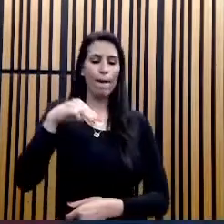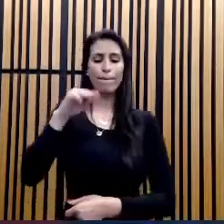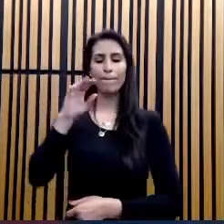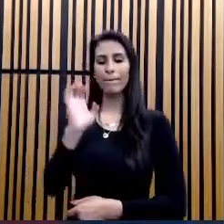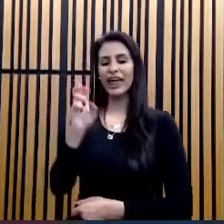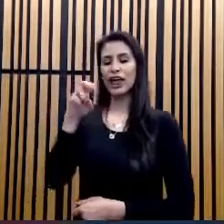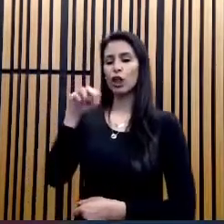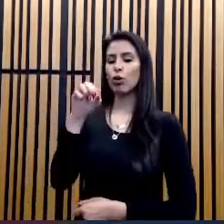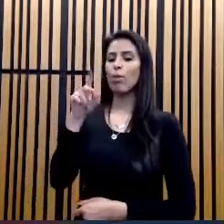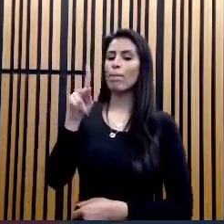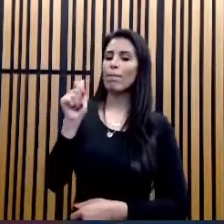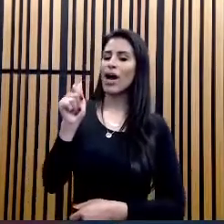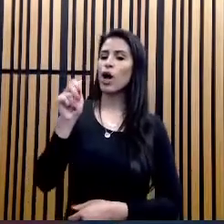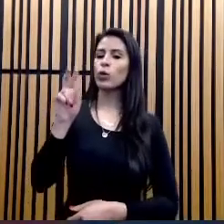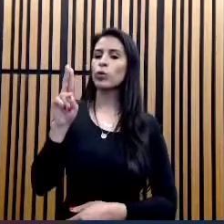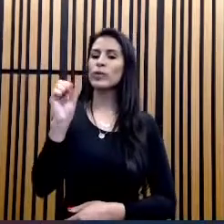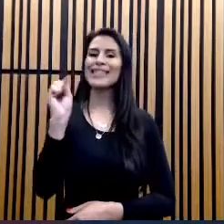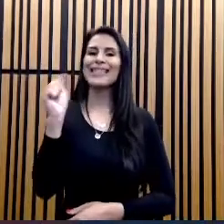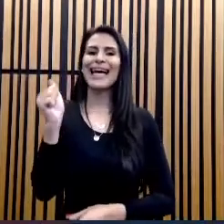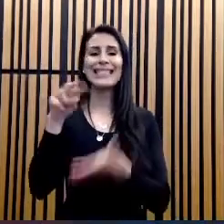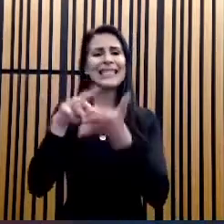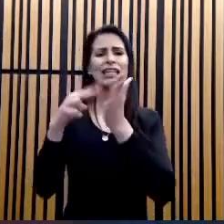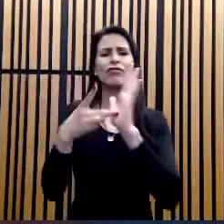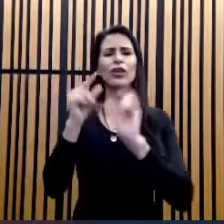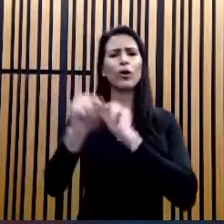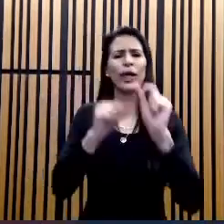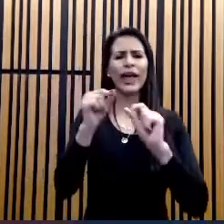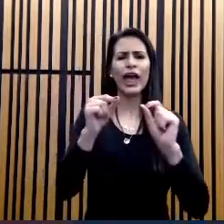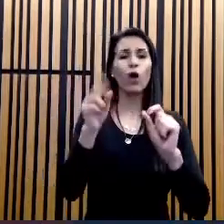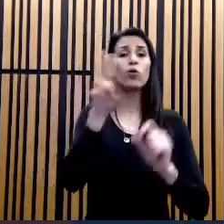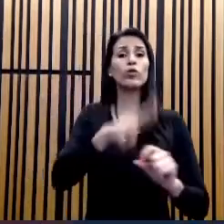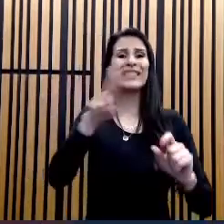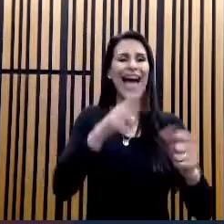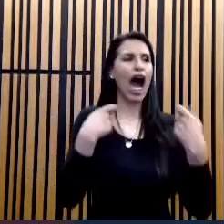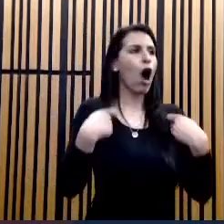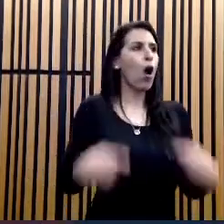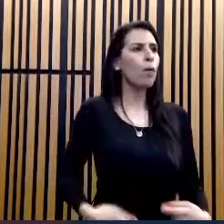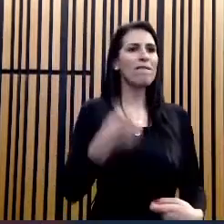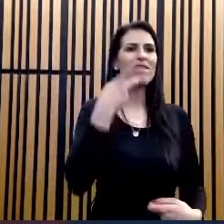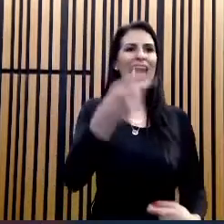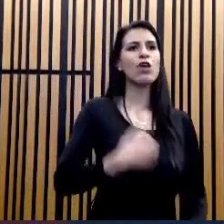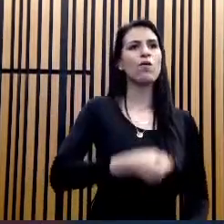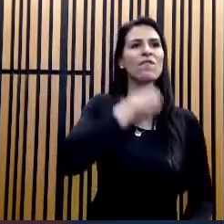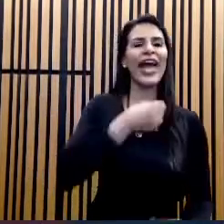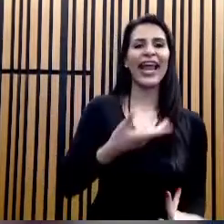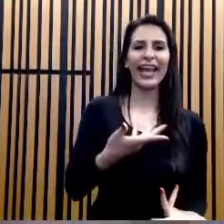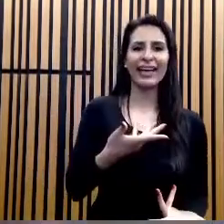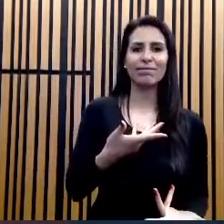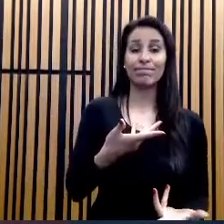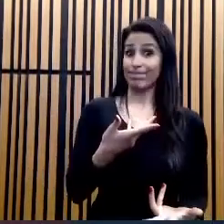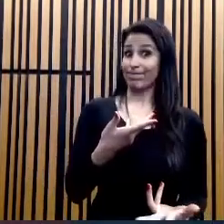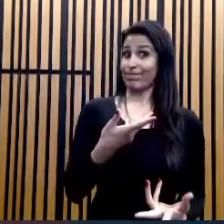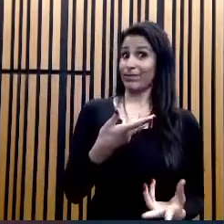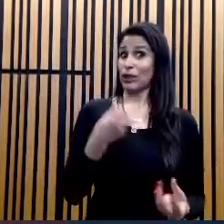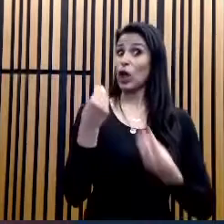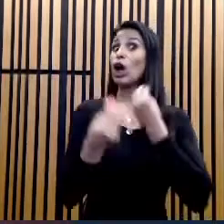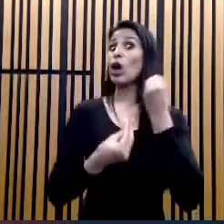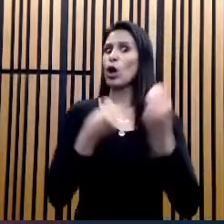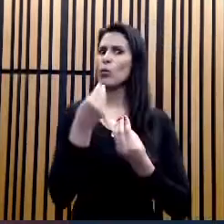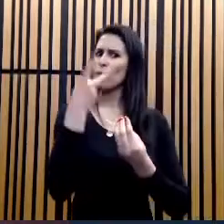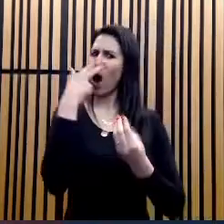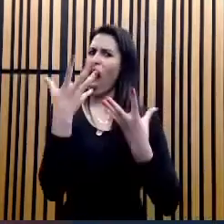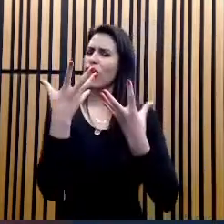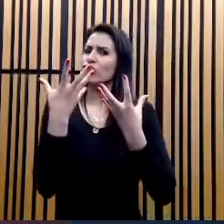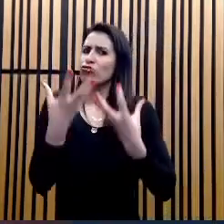uma roupa dizendo "estou velha", né? E aí como é que fica? A gente admitir isso, a gente assumir